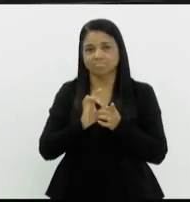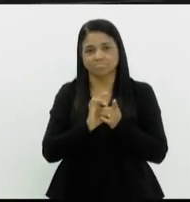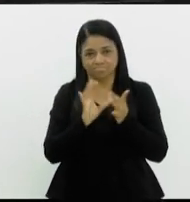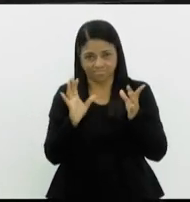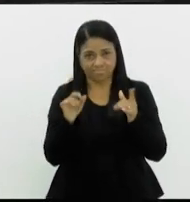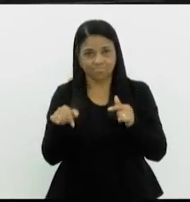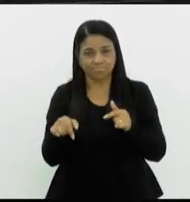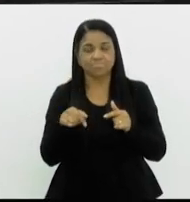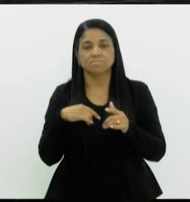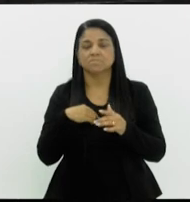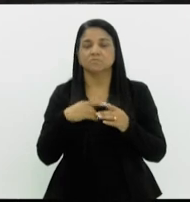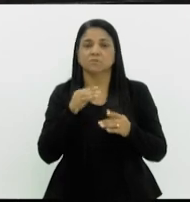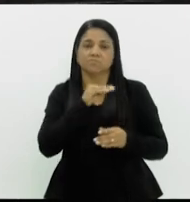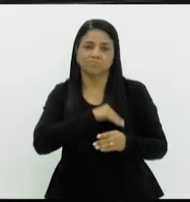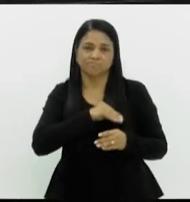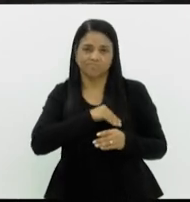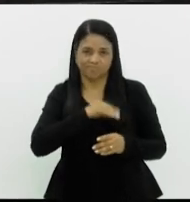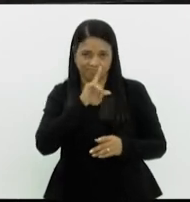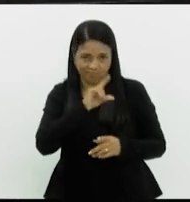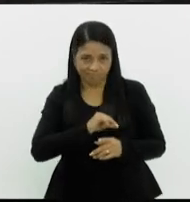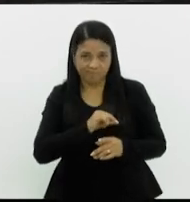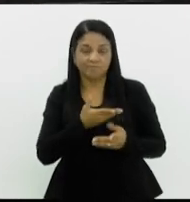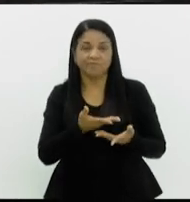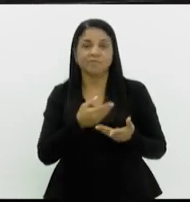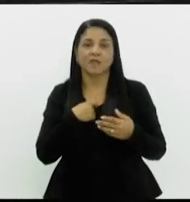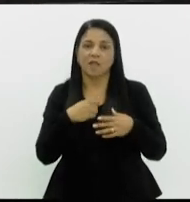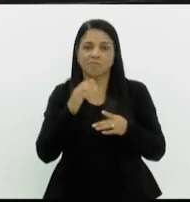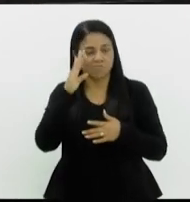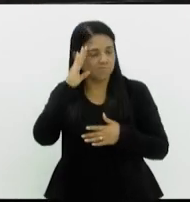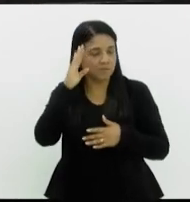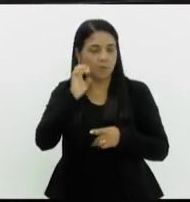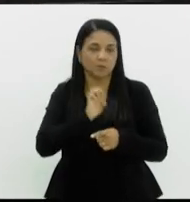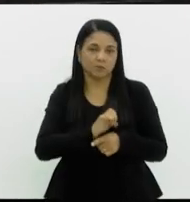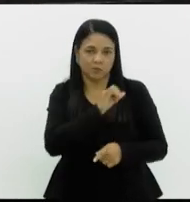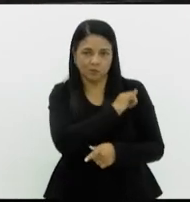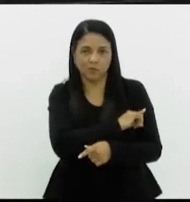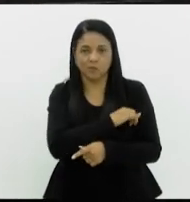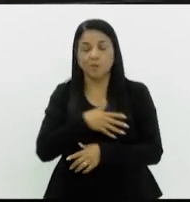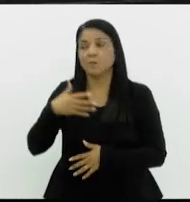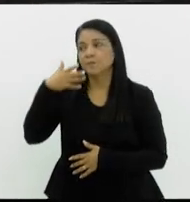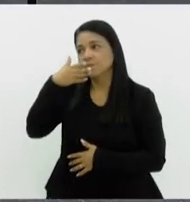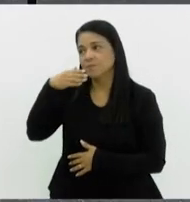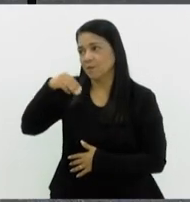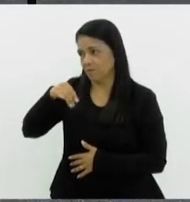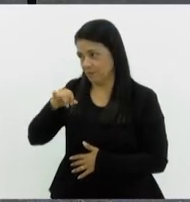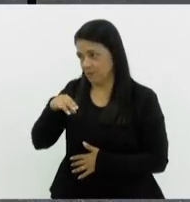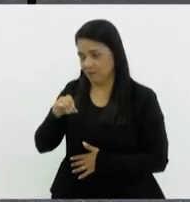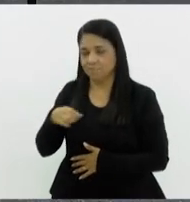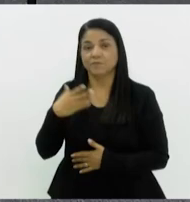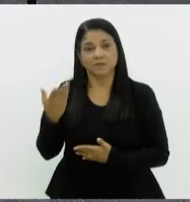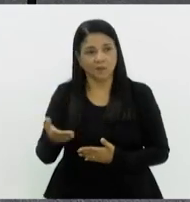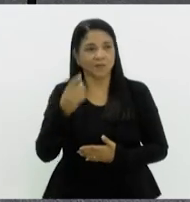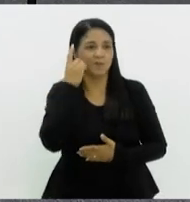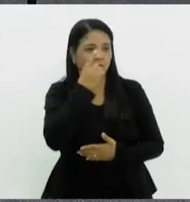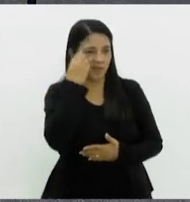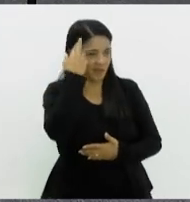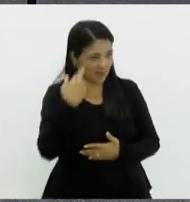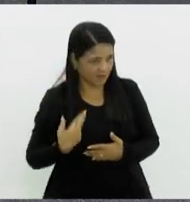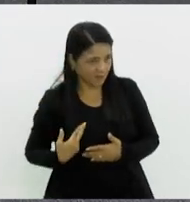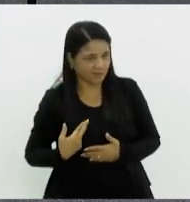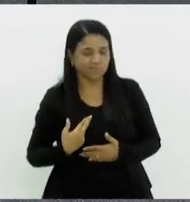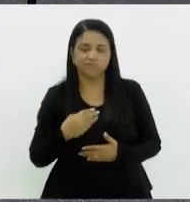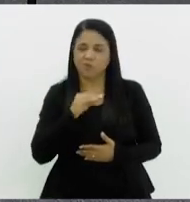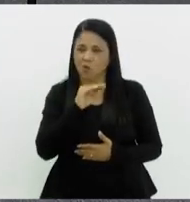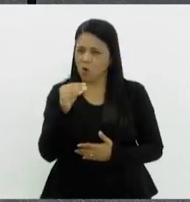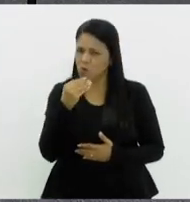é fundamental hoje no Estado do Rio de Janeiro. Concedo a parte ao deputado Carlos Mink. Deputada Renata Souza,